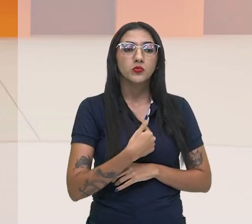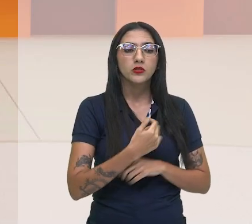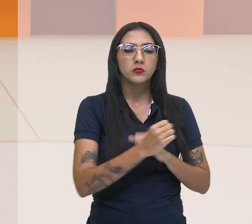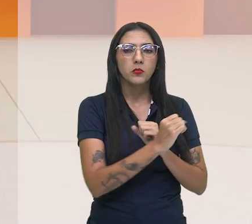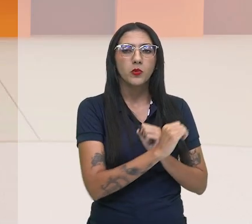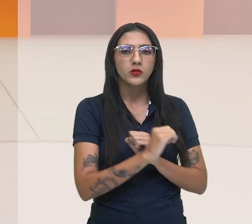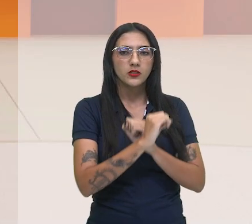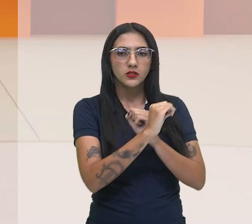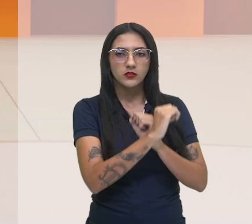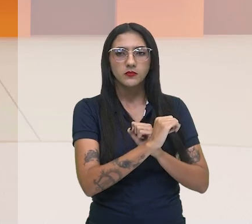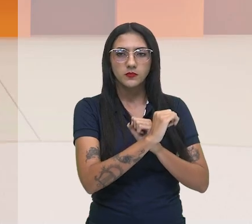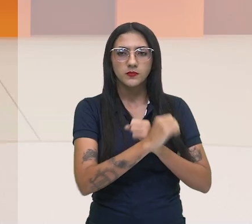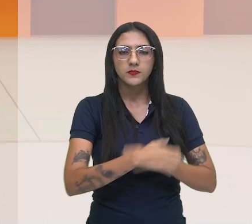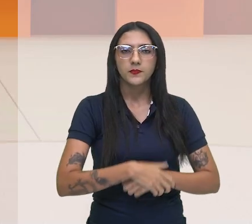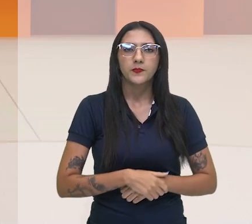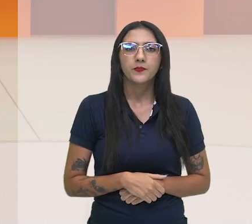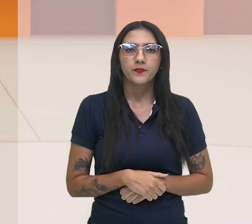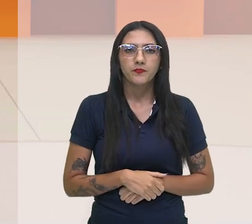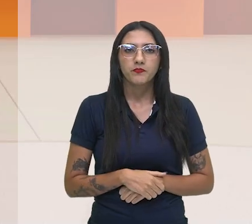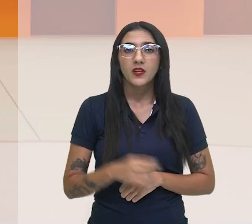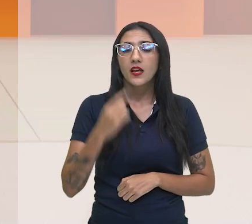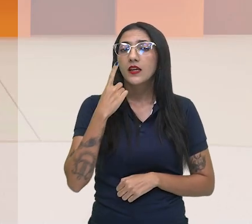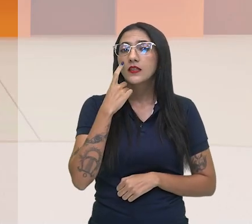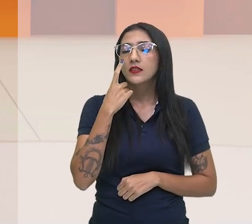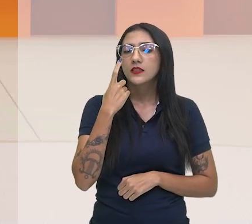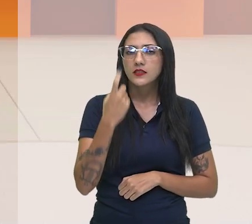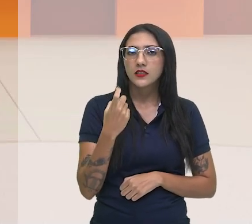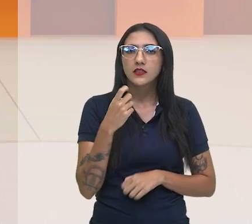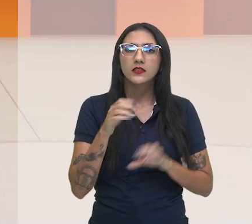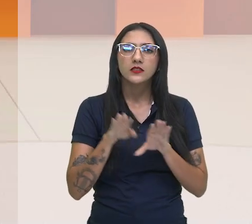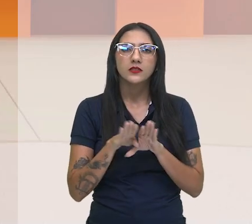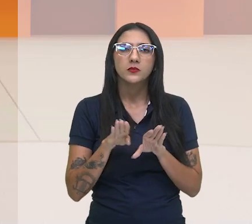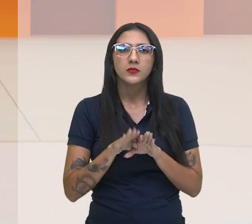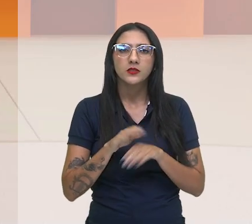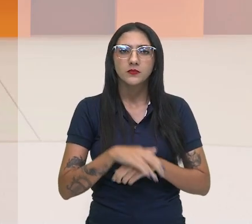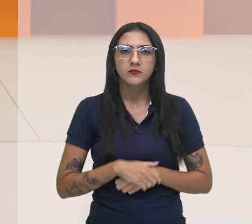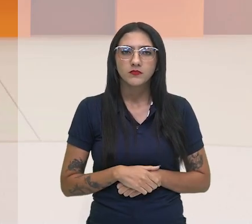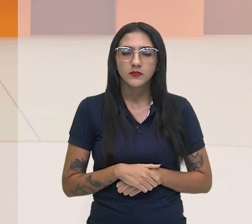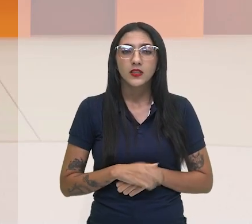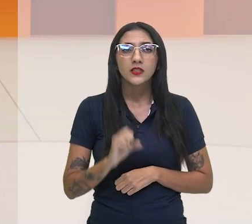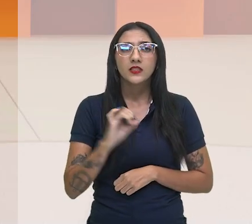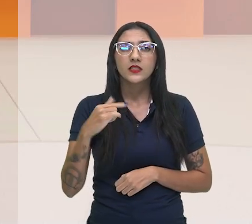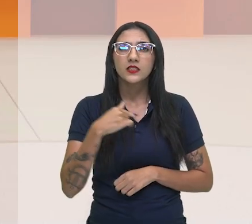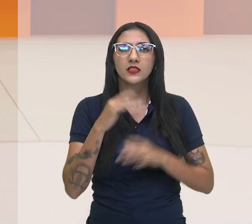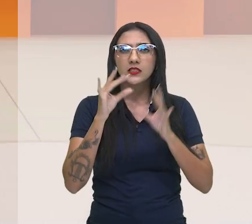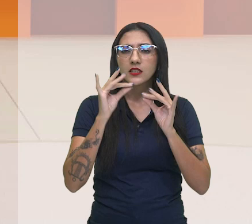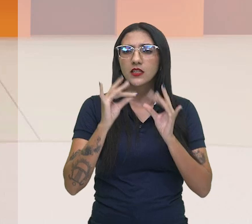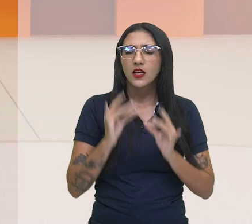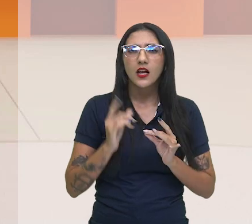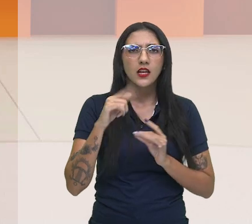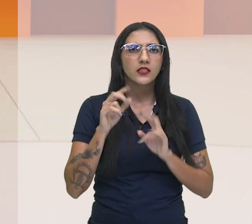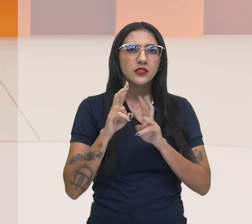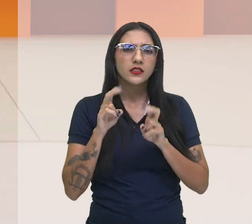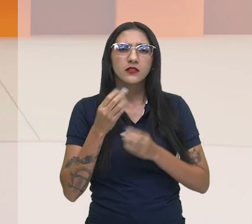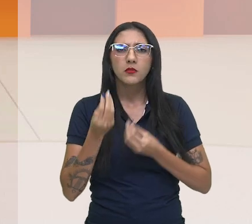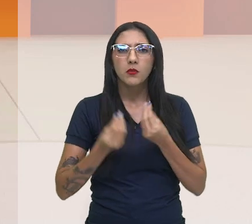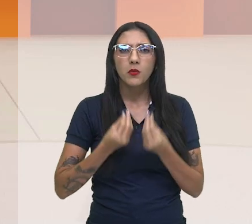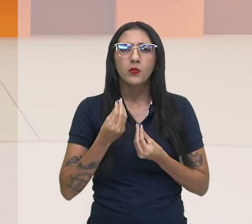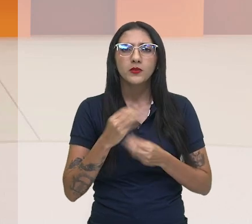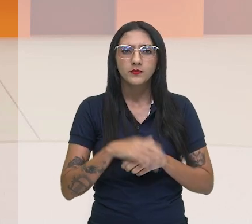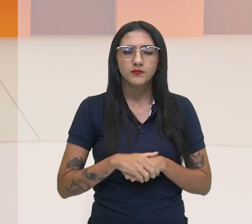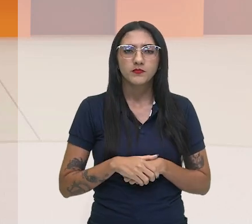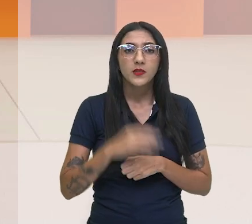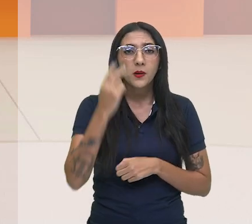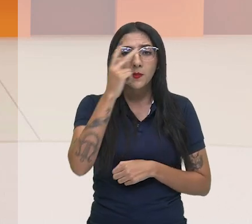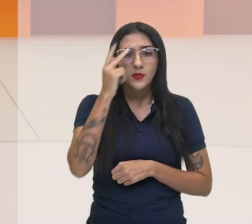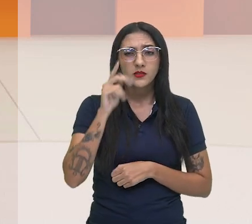proteger, tá? E é interessante isso daí porque quando nós falamos de Estado democrático de direito, significa o quê? Que quem está